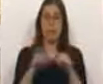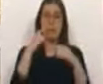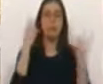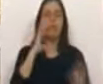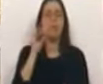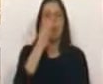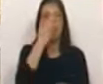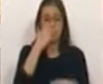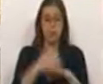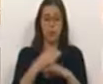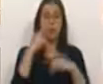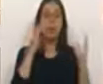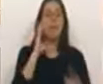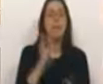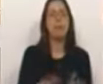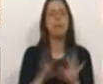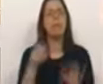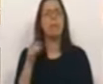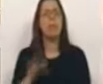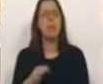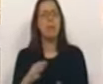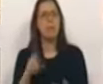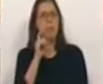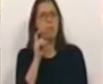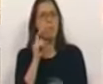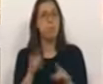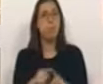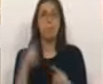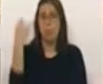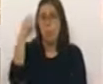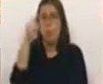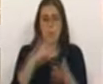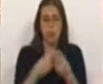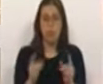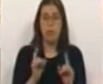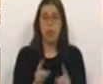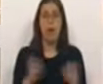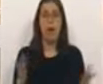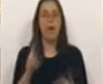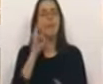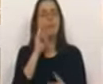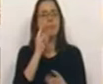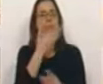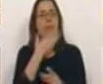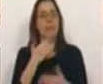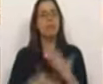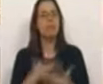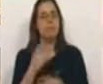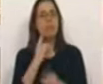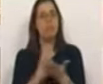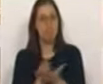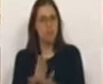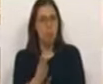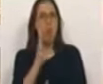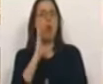público bancário, no setor público bancário, como o PCP tem vindo a defender, é a única solução que garante a viabilidade do banco,